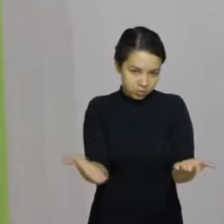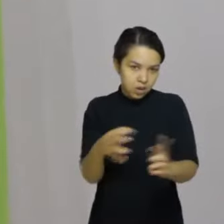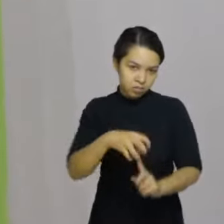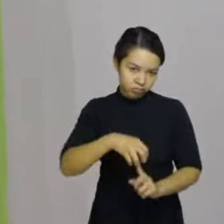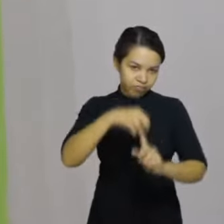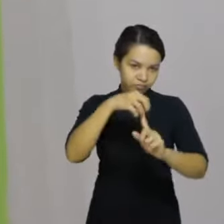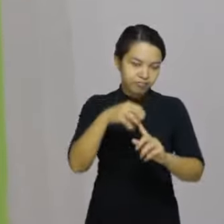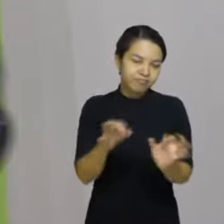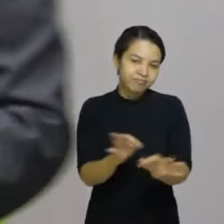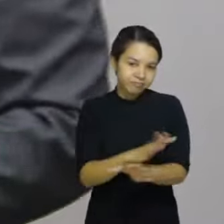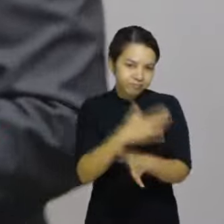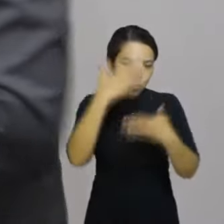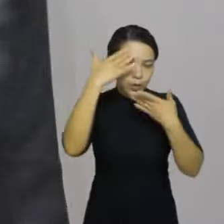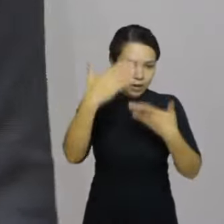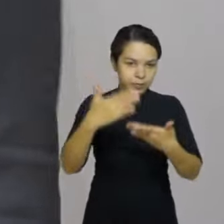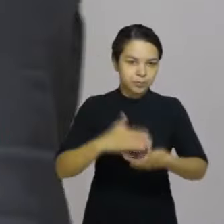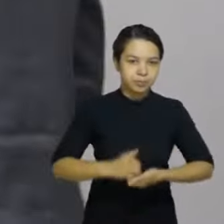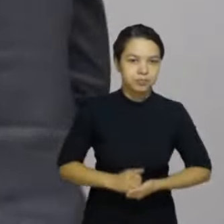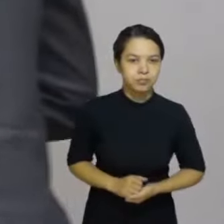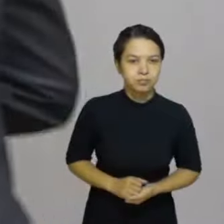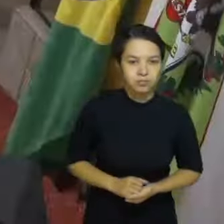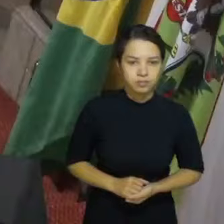presidente. Muito obrigado.